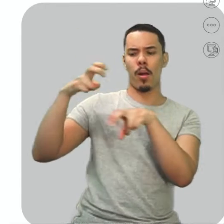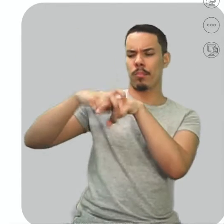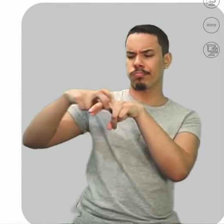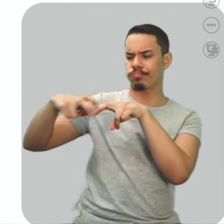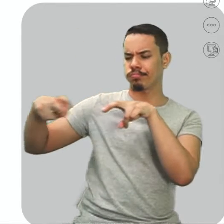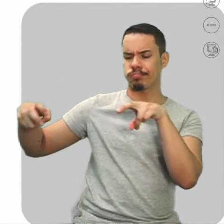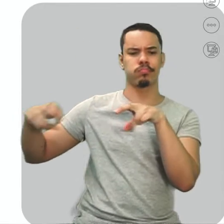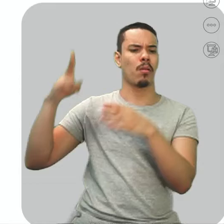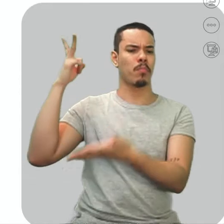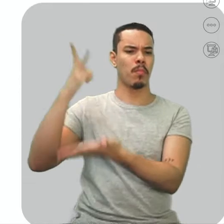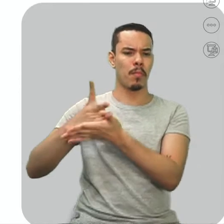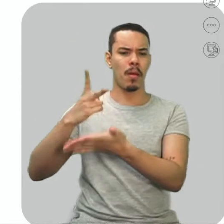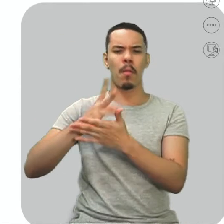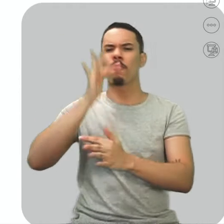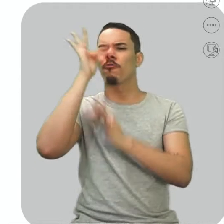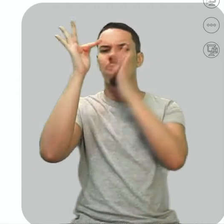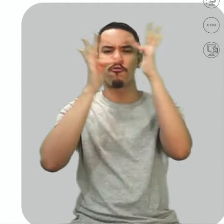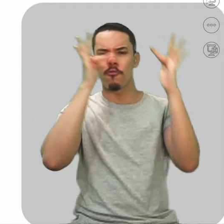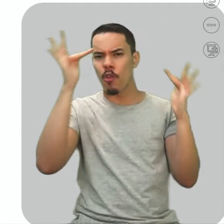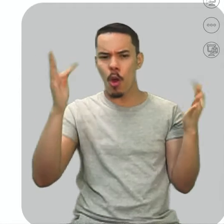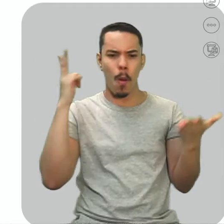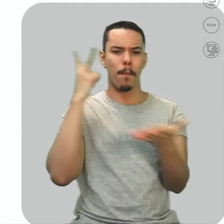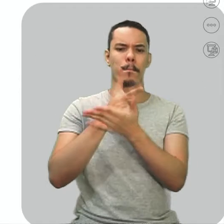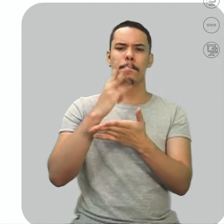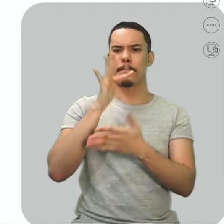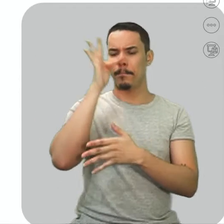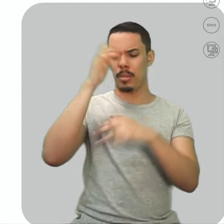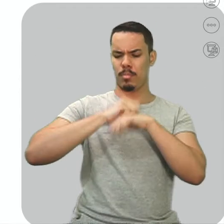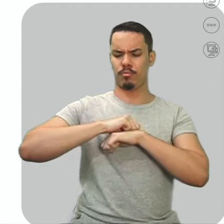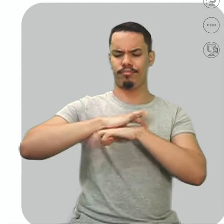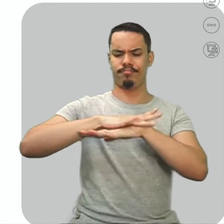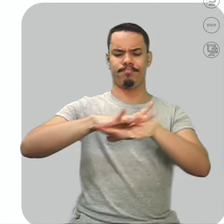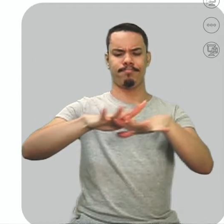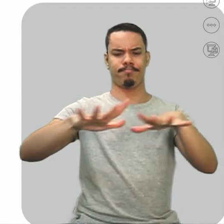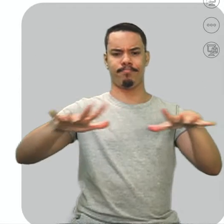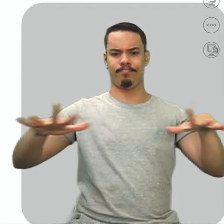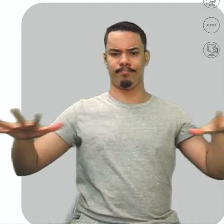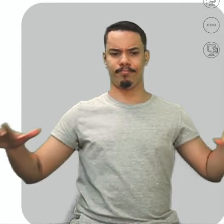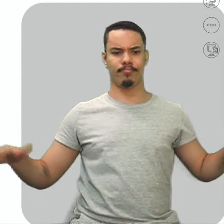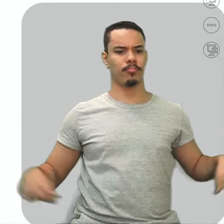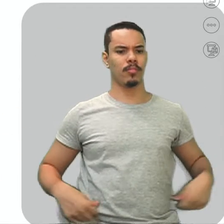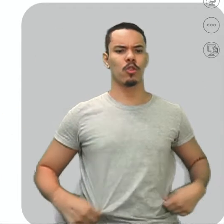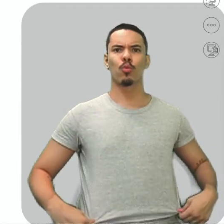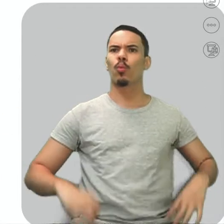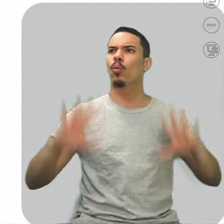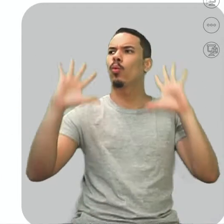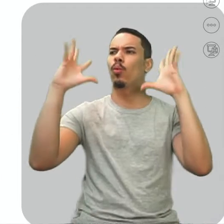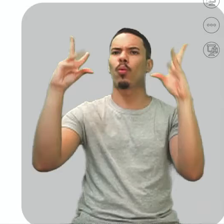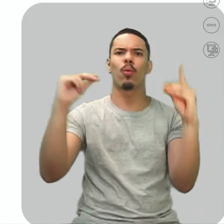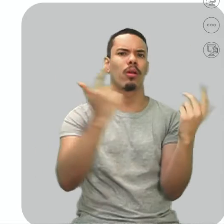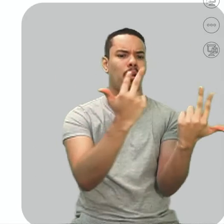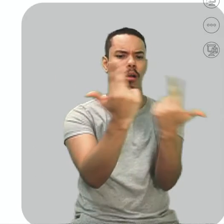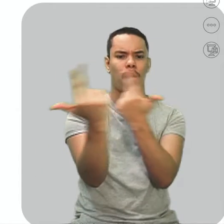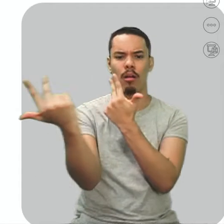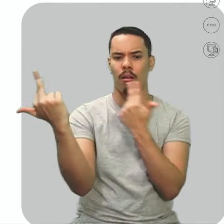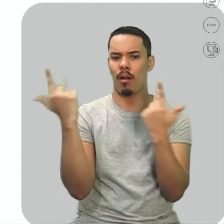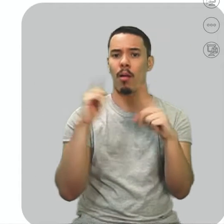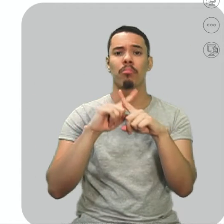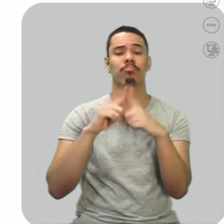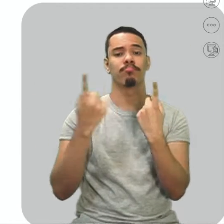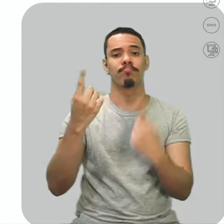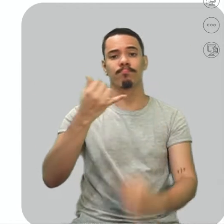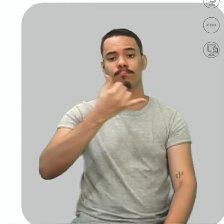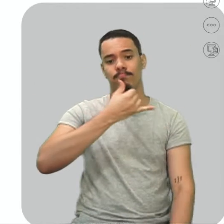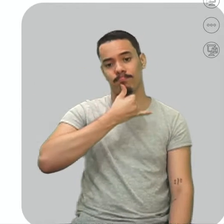as mesmas flores o mesmo Jardim tudo é igual mas